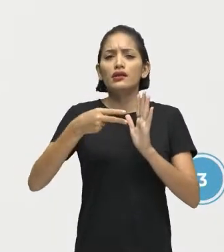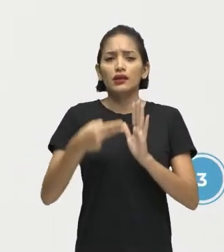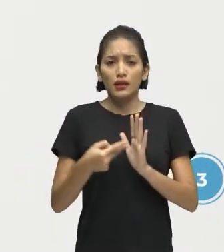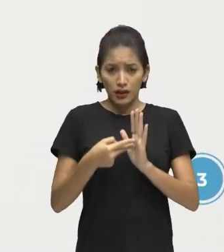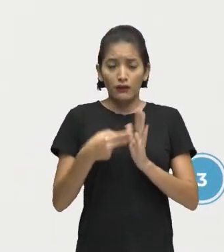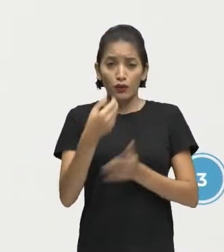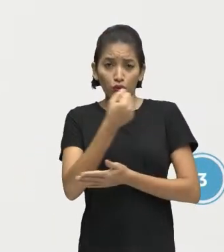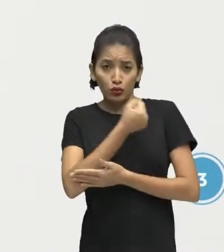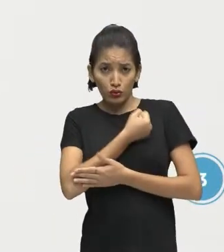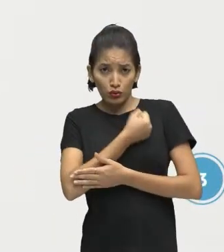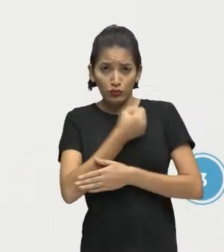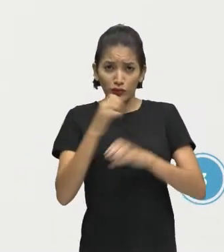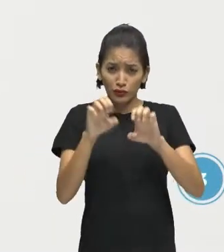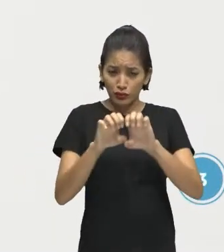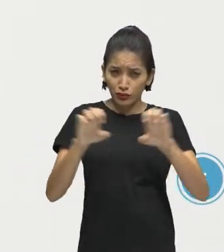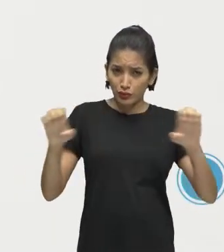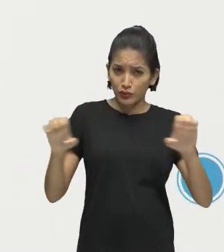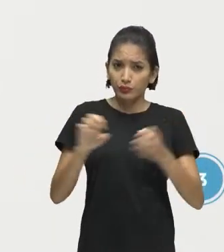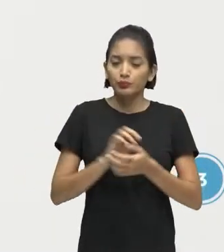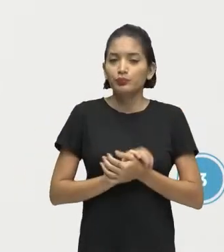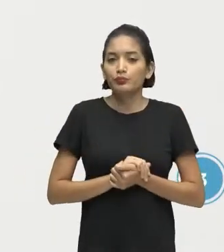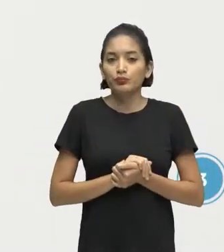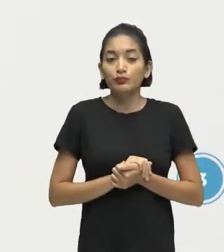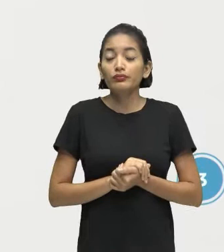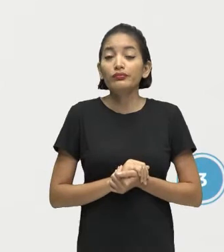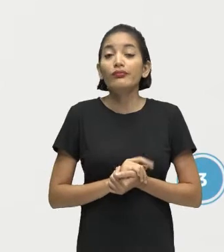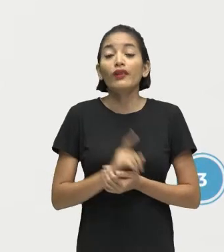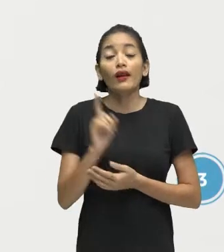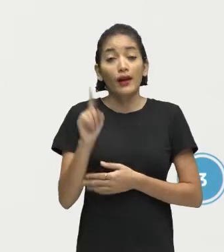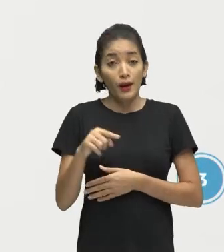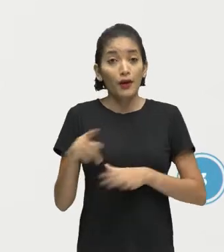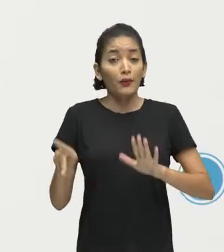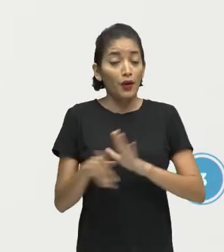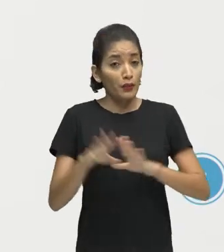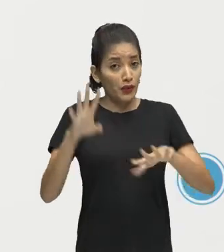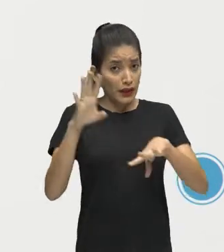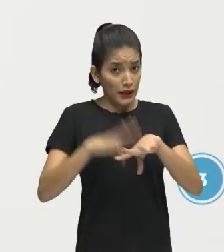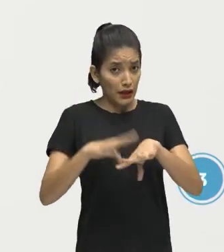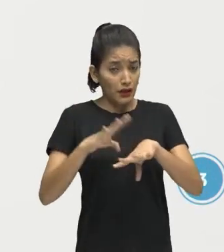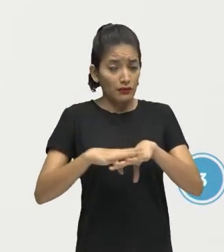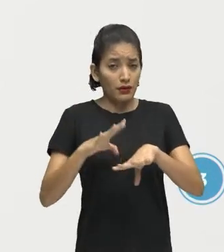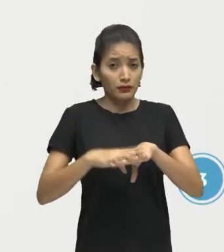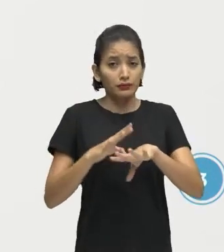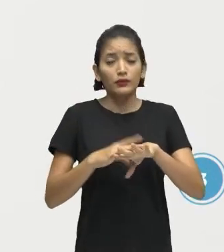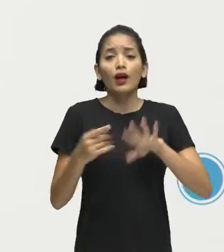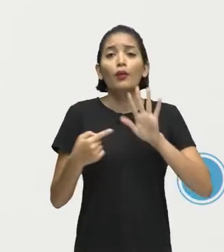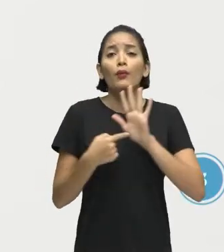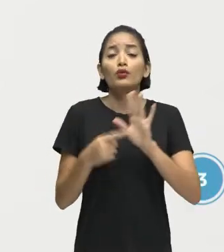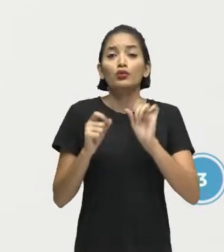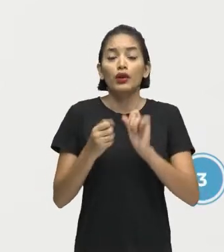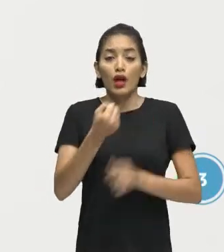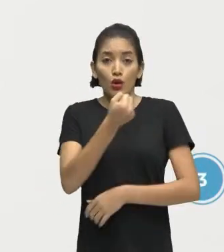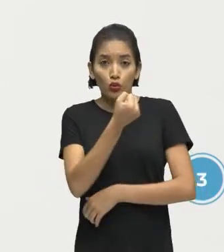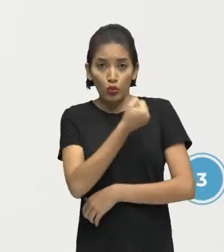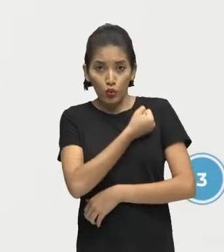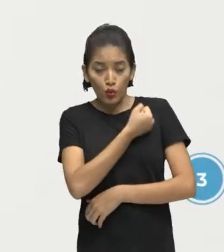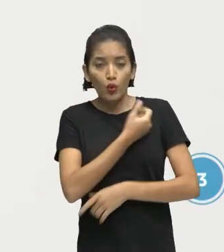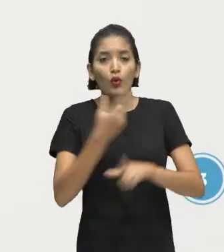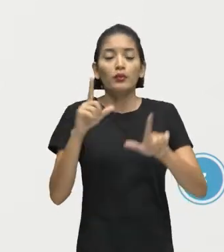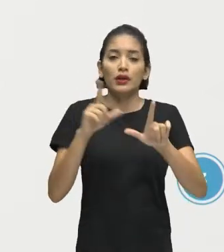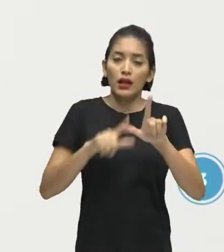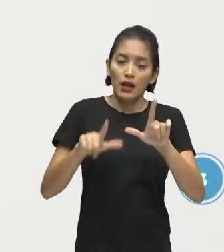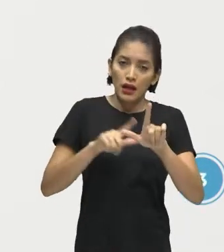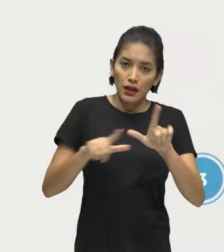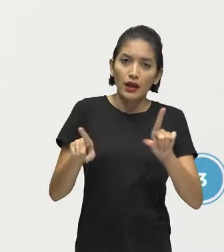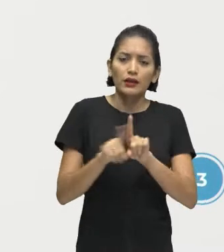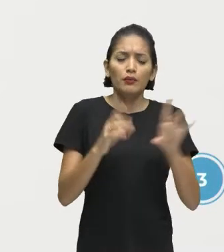expressões algébricas? São expressões matemáticas que apresentam números, letras e